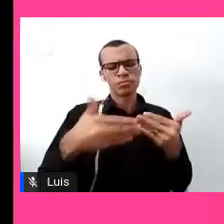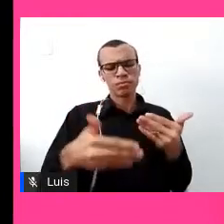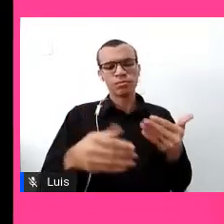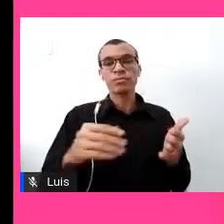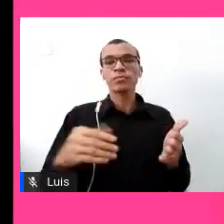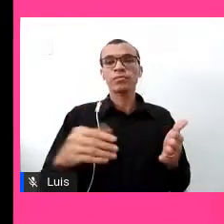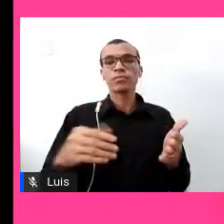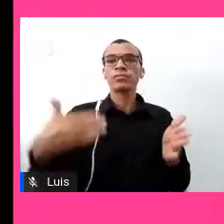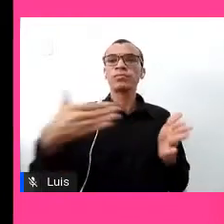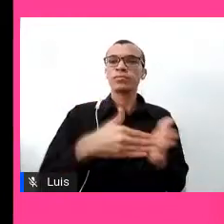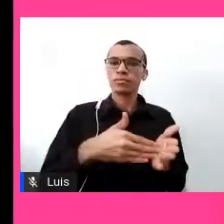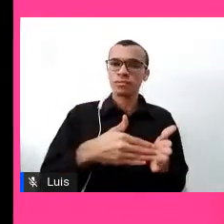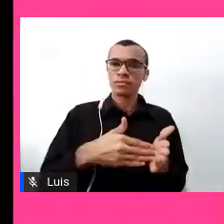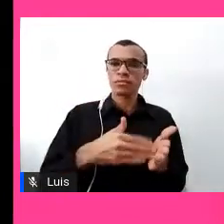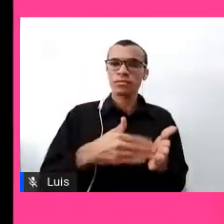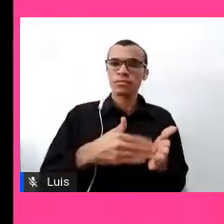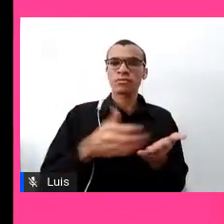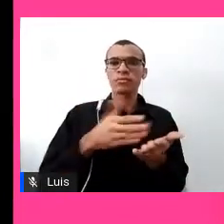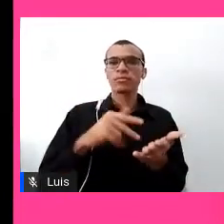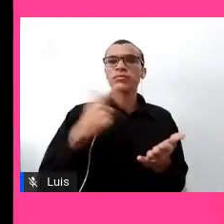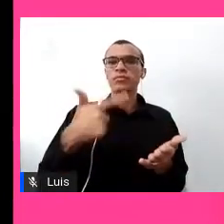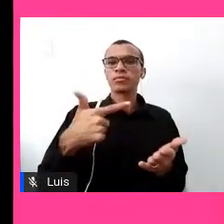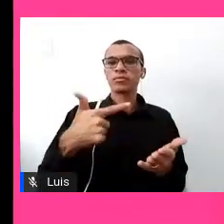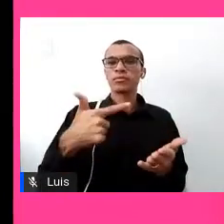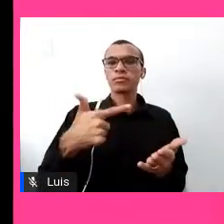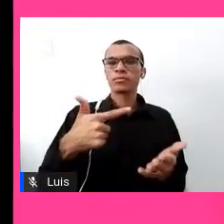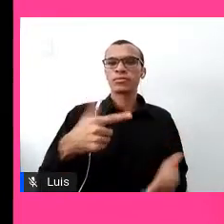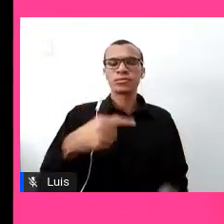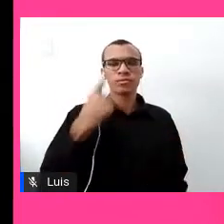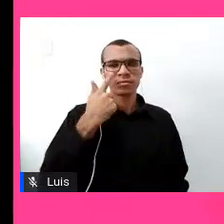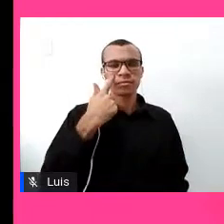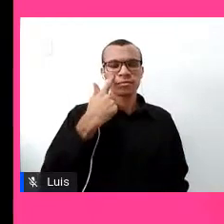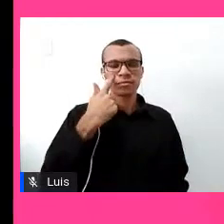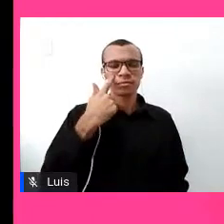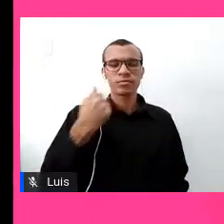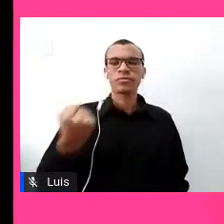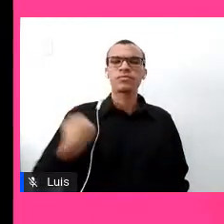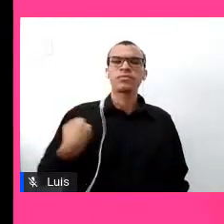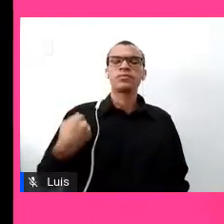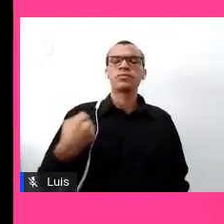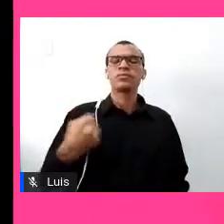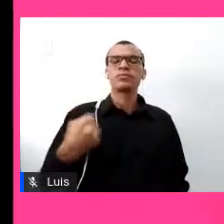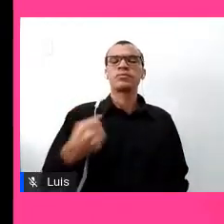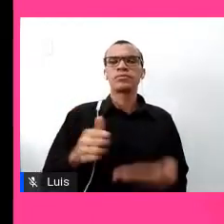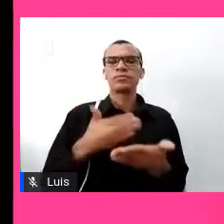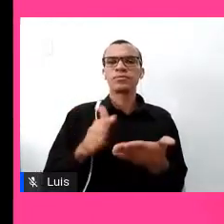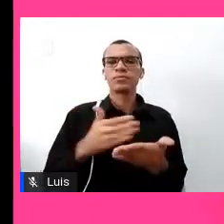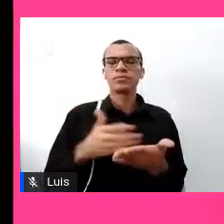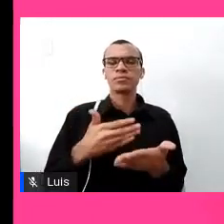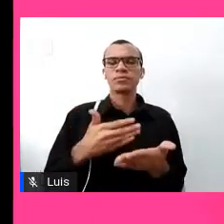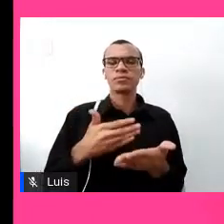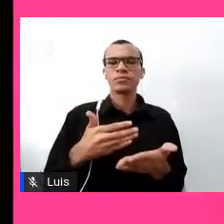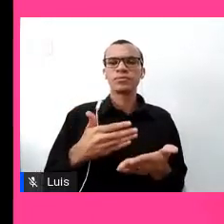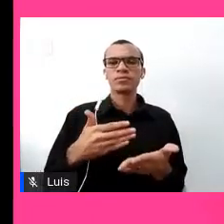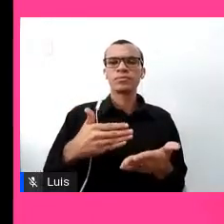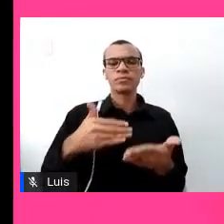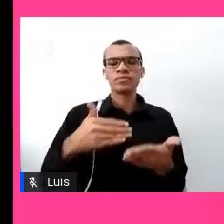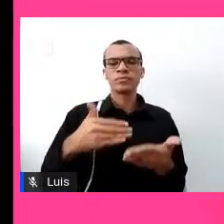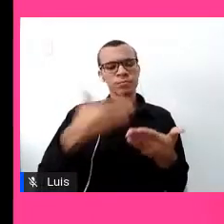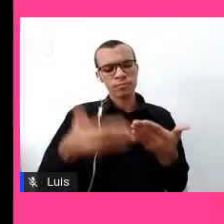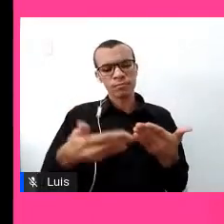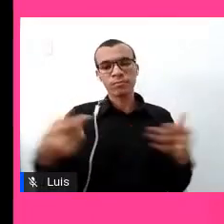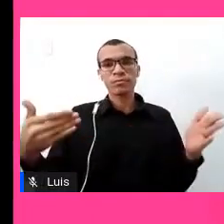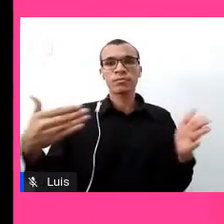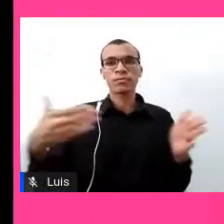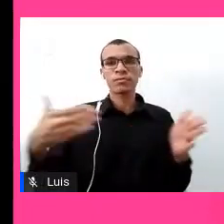página. Quer ver? Eu vou exibir aqui o número das páginas. Ele desce até a página número